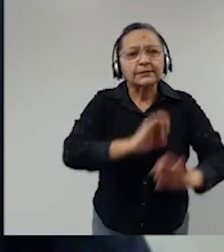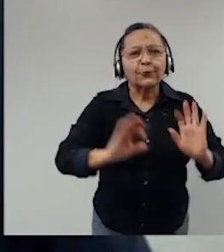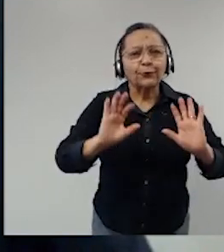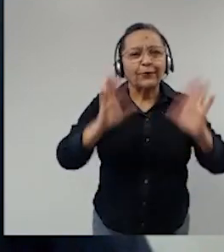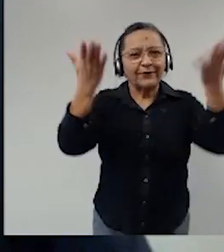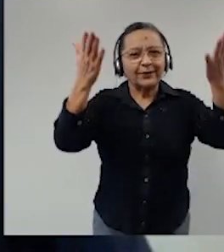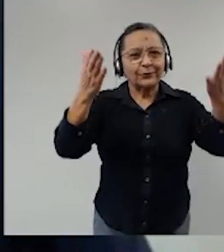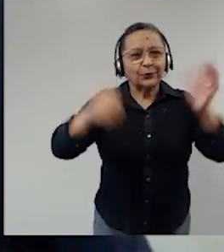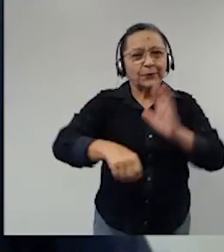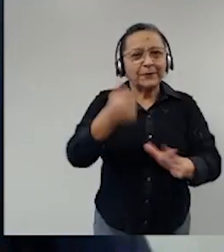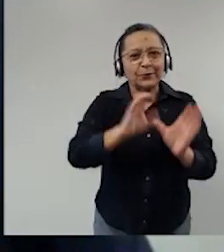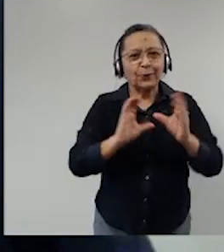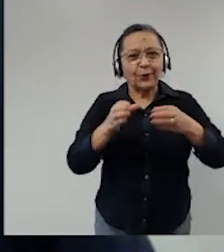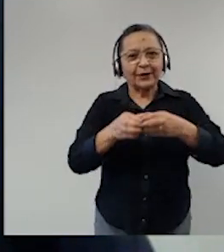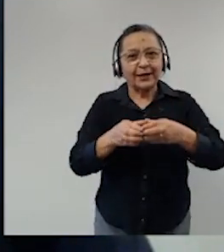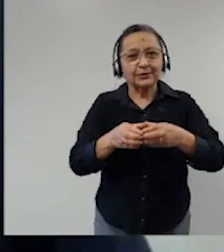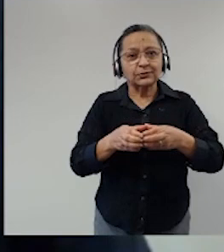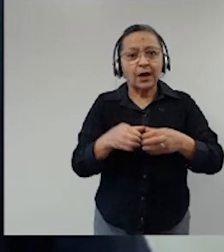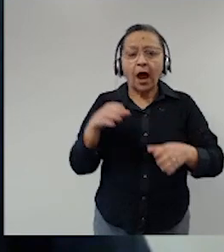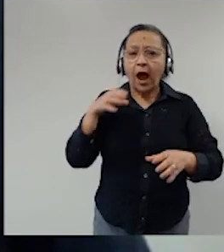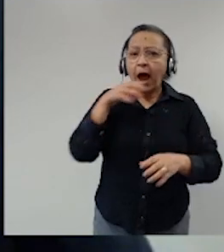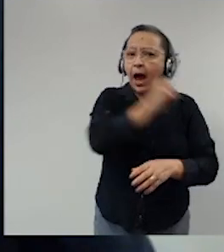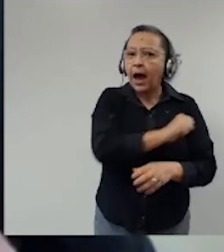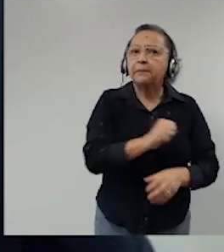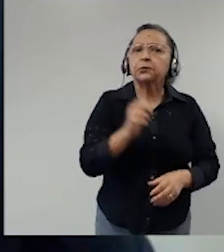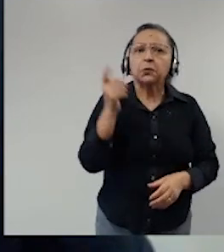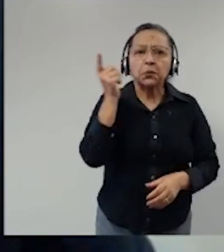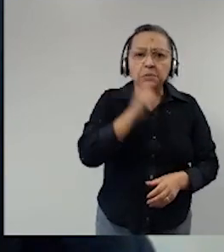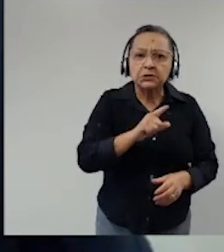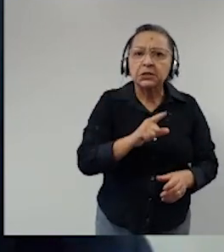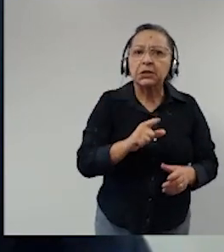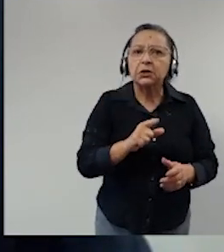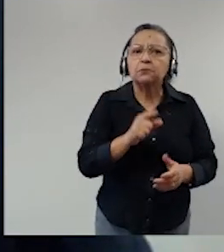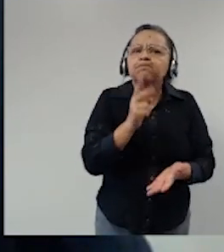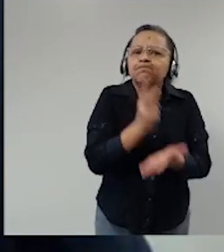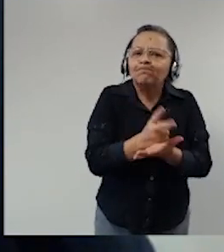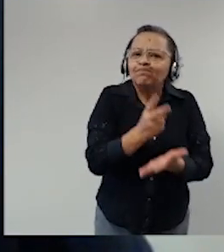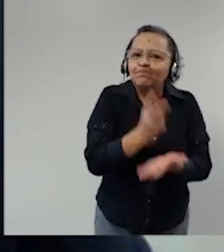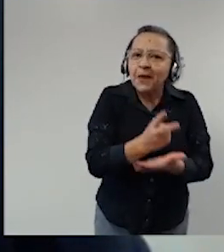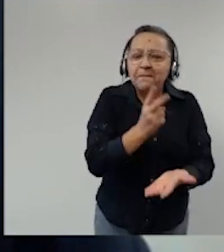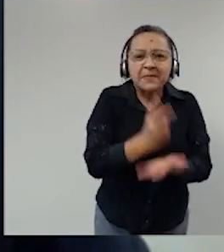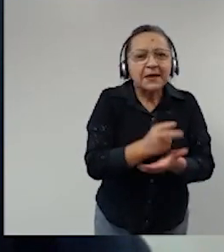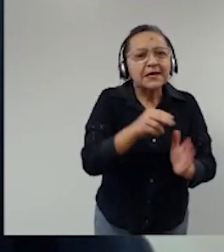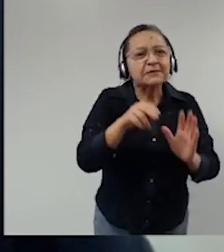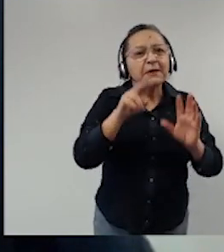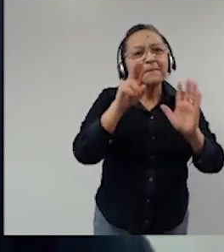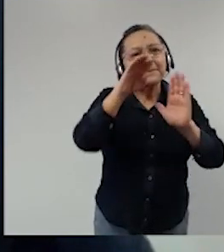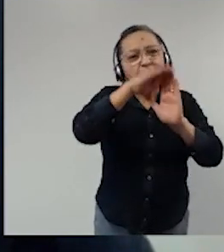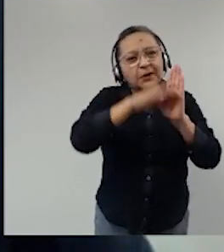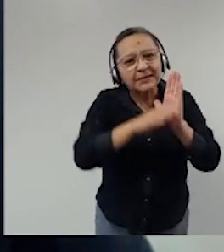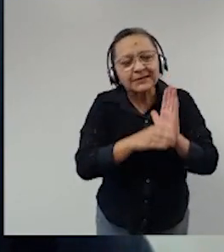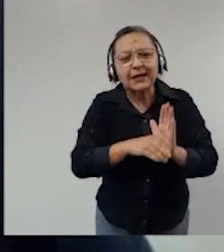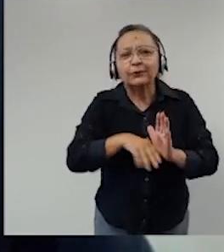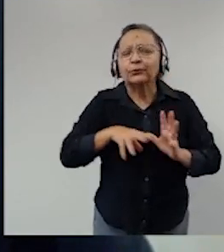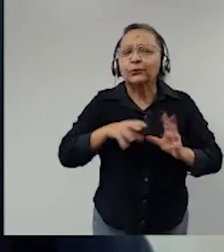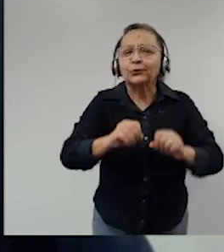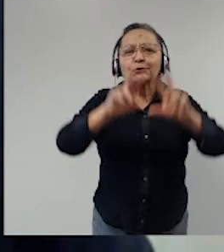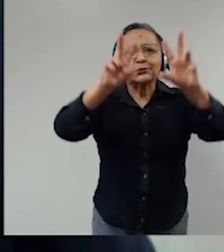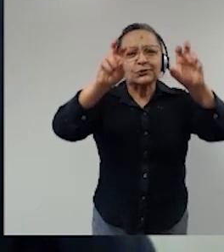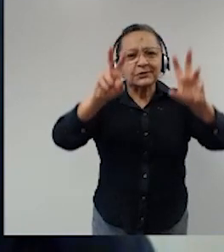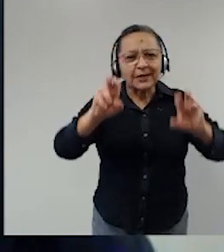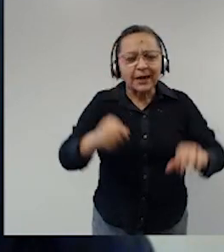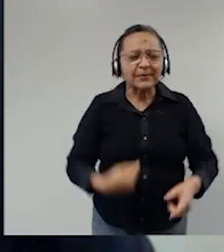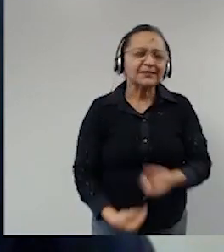tempo, manter a consistência programática, temática, digamos assim, dos assuntos a serem